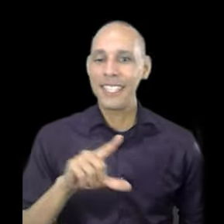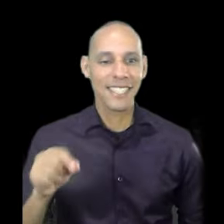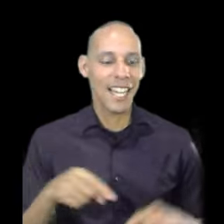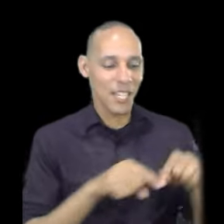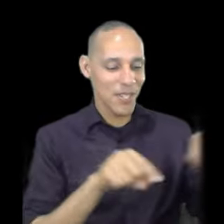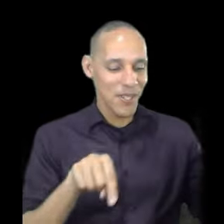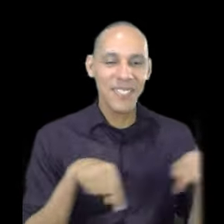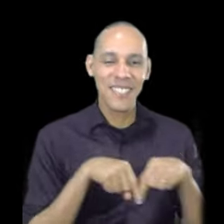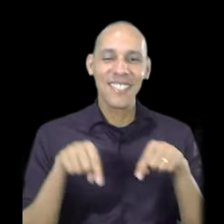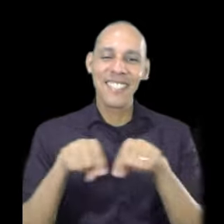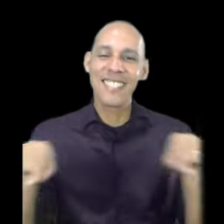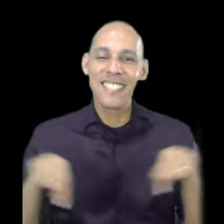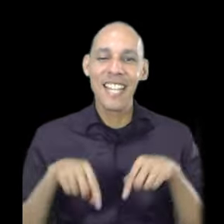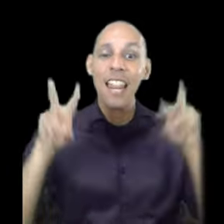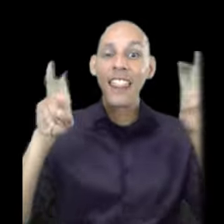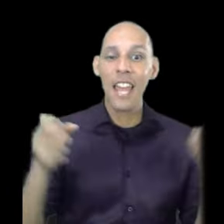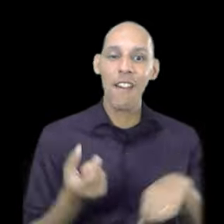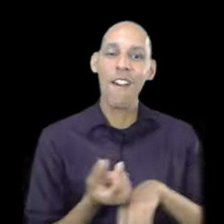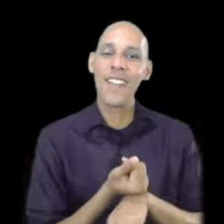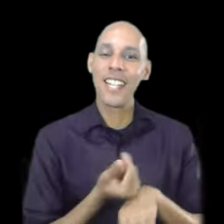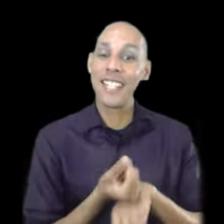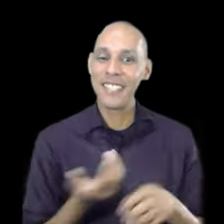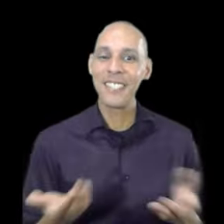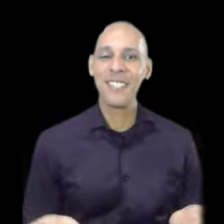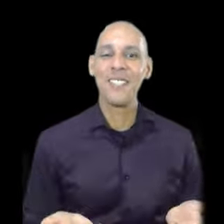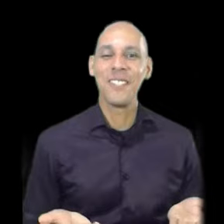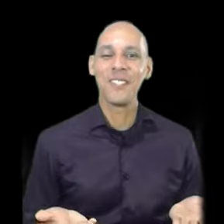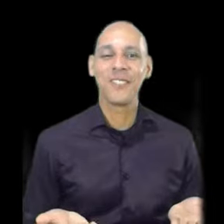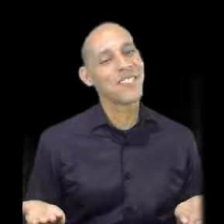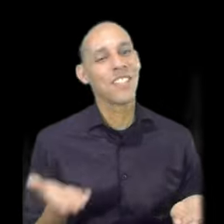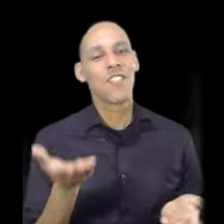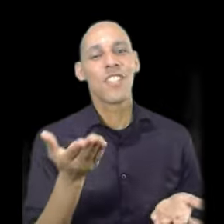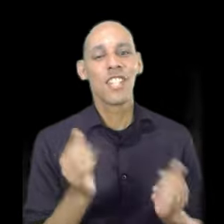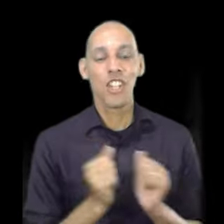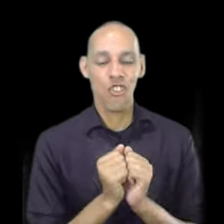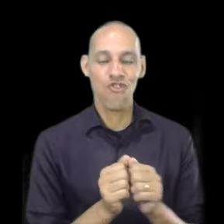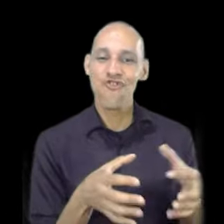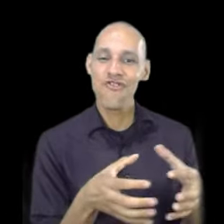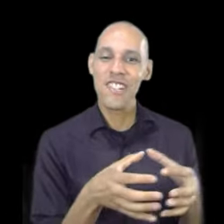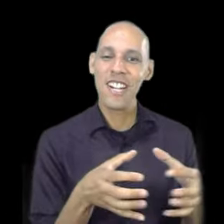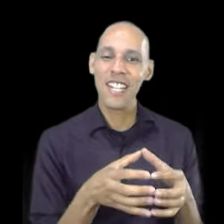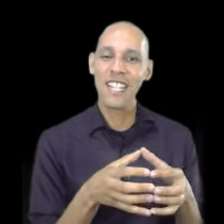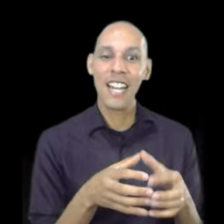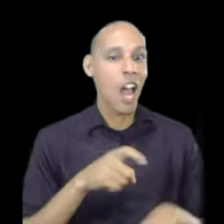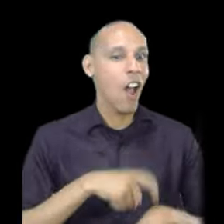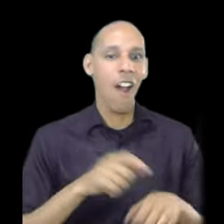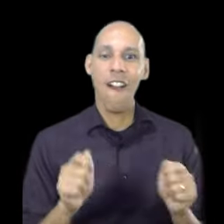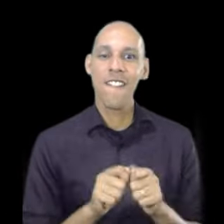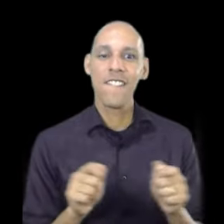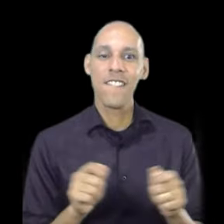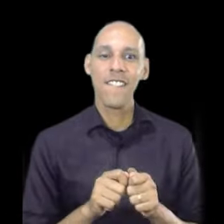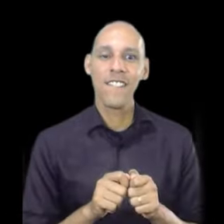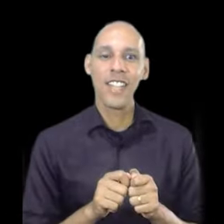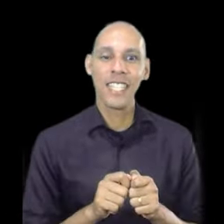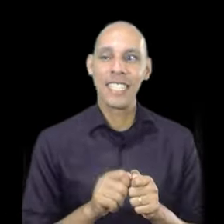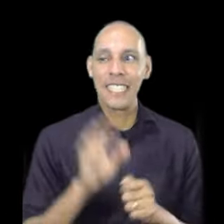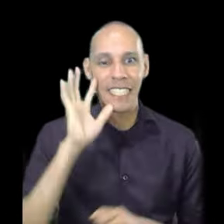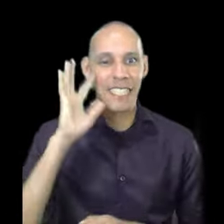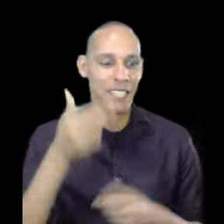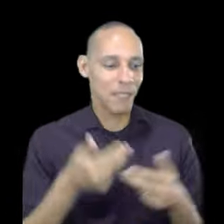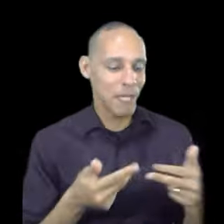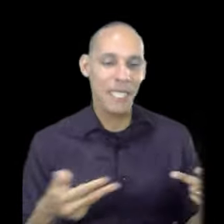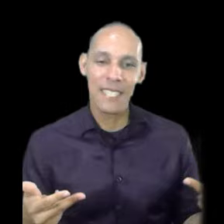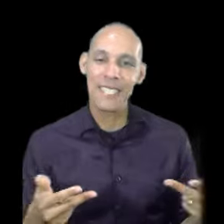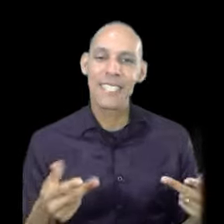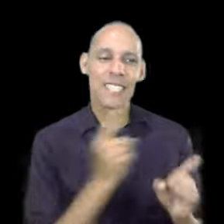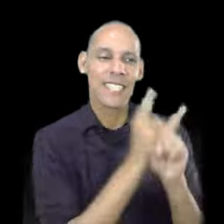do jogo é sobre finanças. Então você, mais um time que será formado ali na hora, vão ter que resolver enigmas, desvendar ali alguns desafios